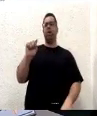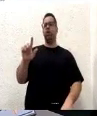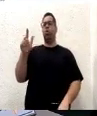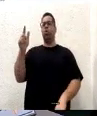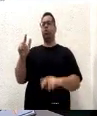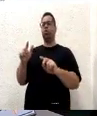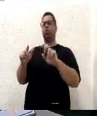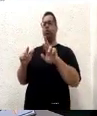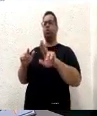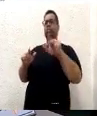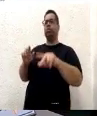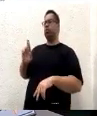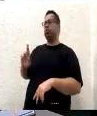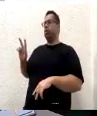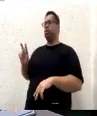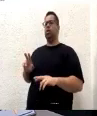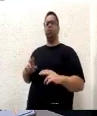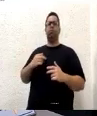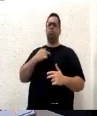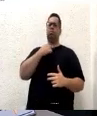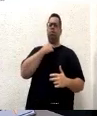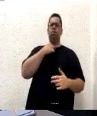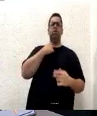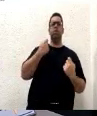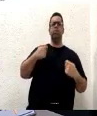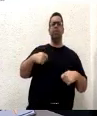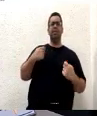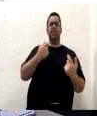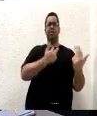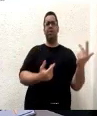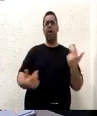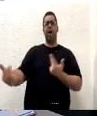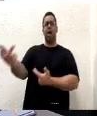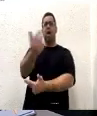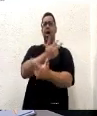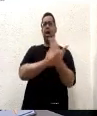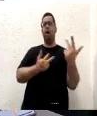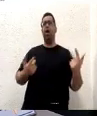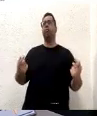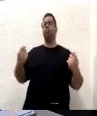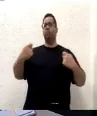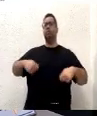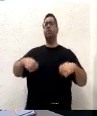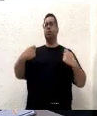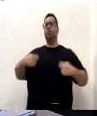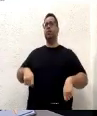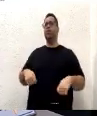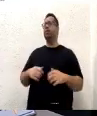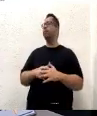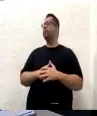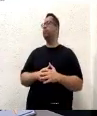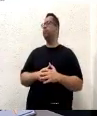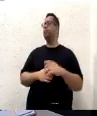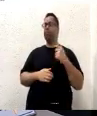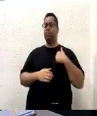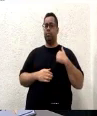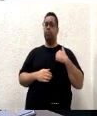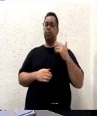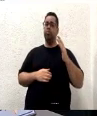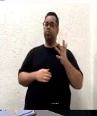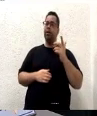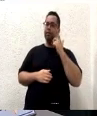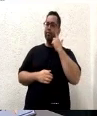gente fala. A gente traz o que a gente escuta. Eu já vi algumas